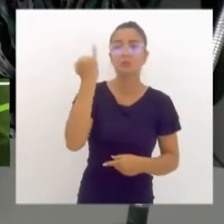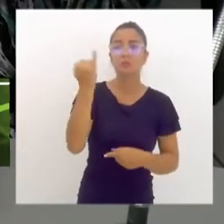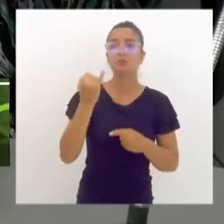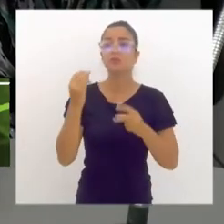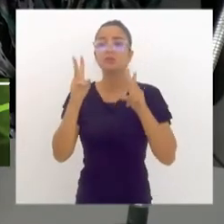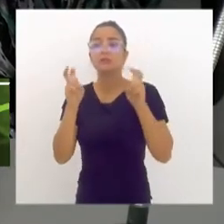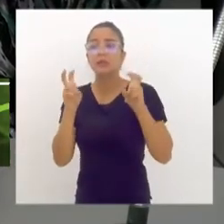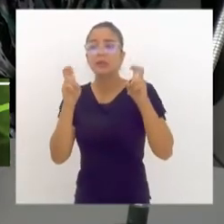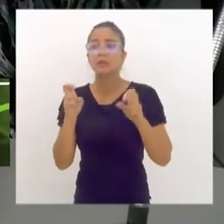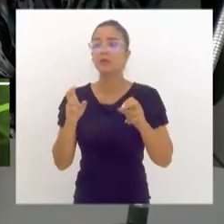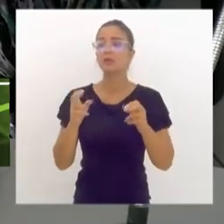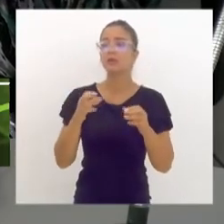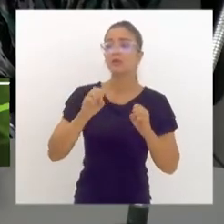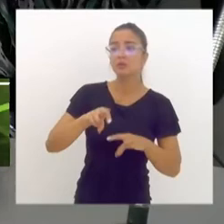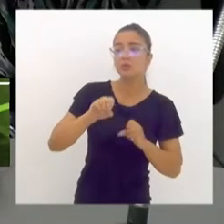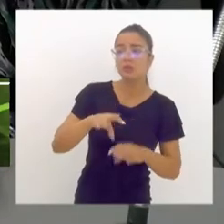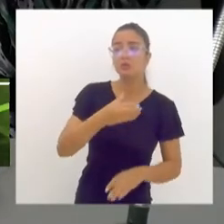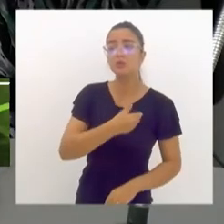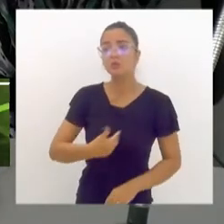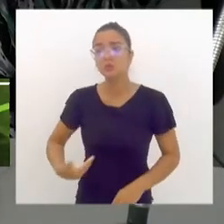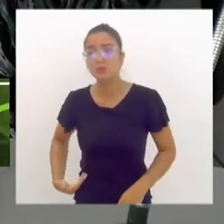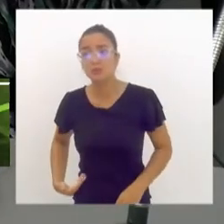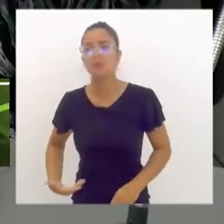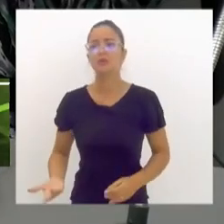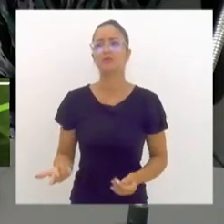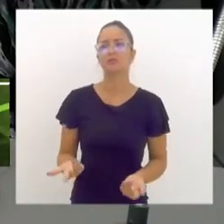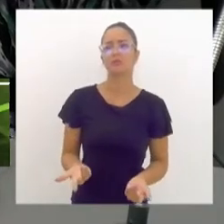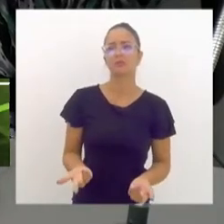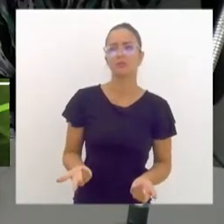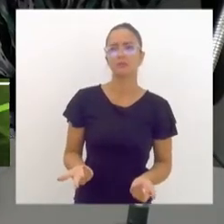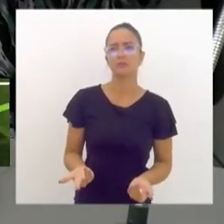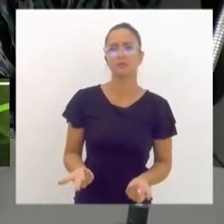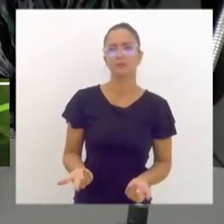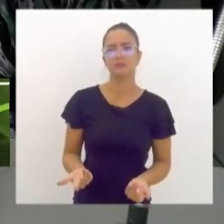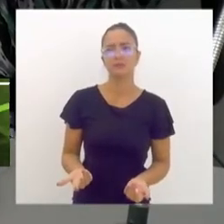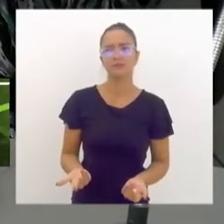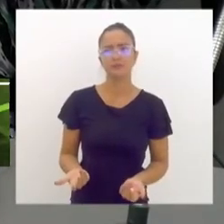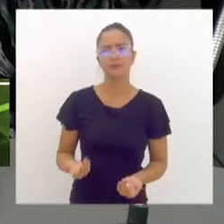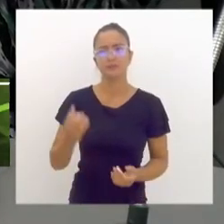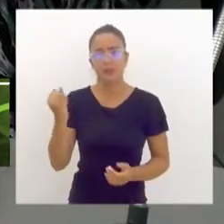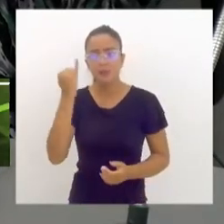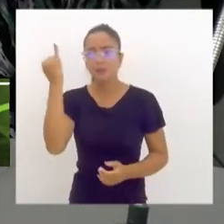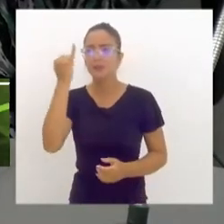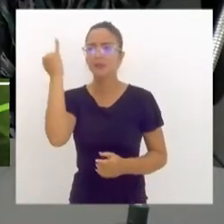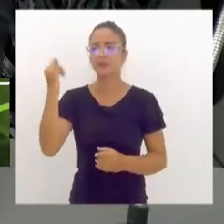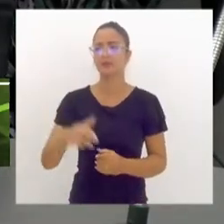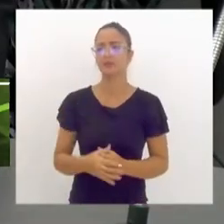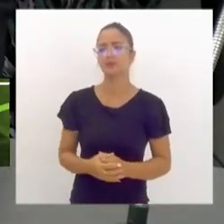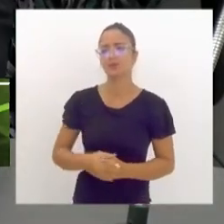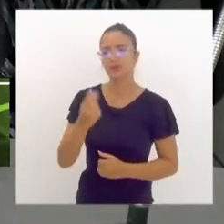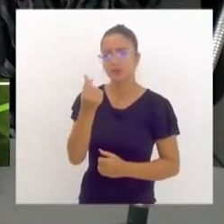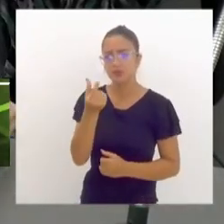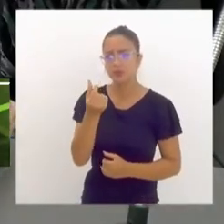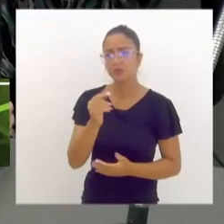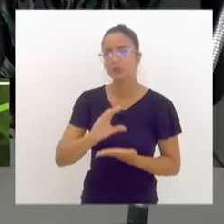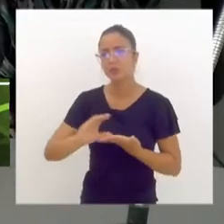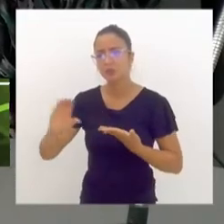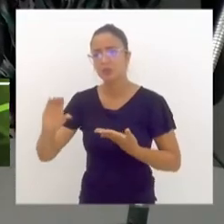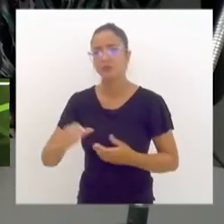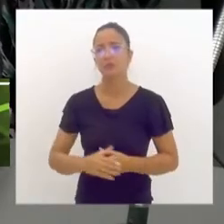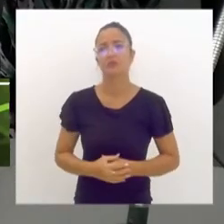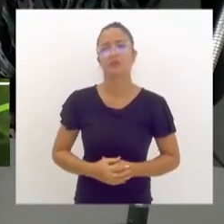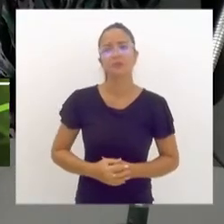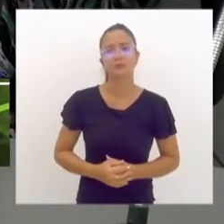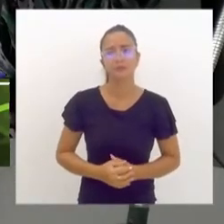anos investe em segurança pública, quase a mesma coisa que ele investe em saúde e educação, o que infelizmente diz muito